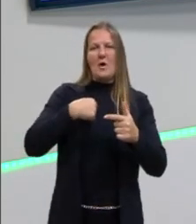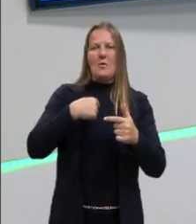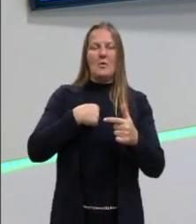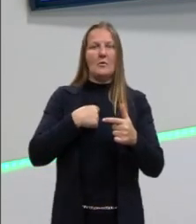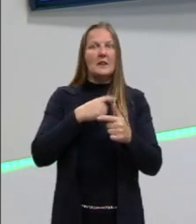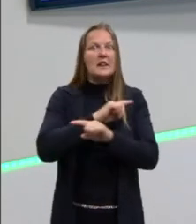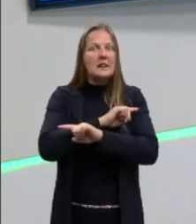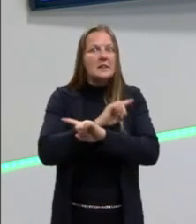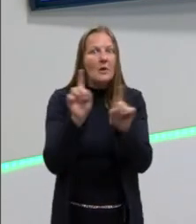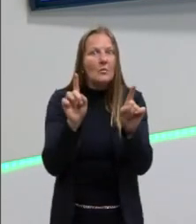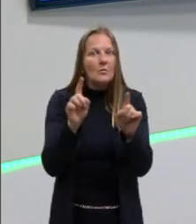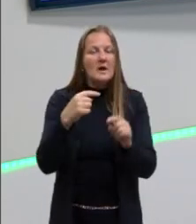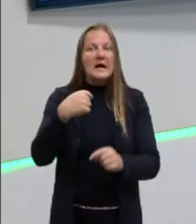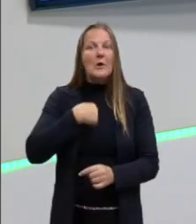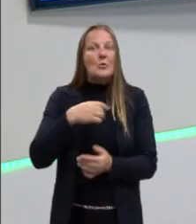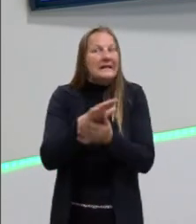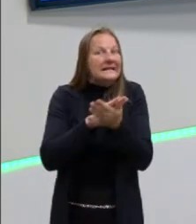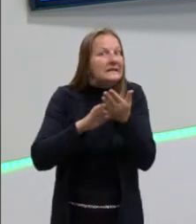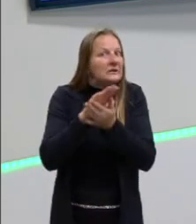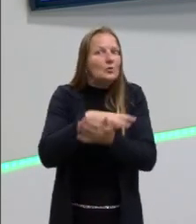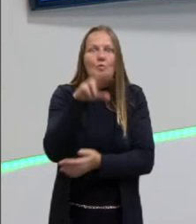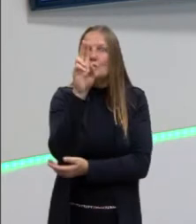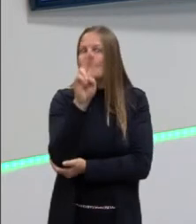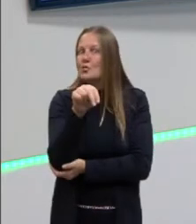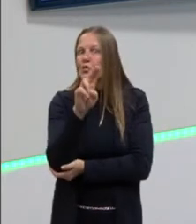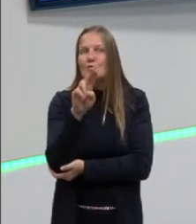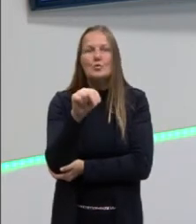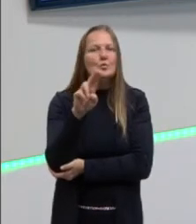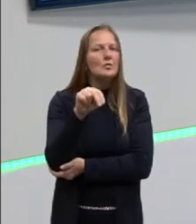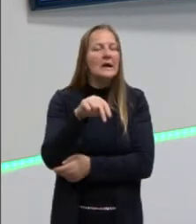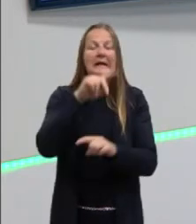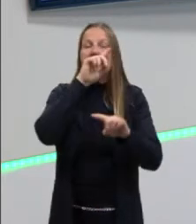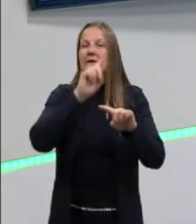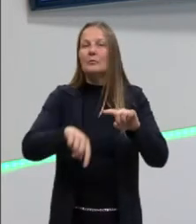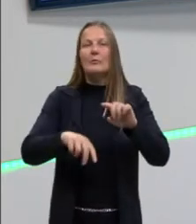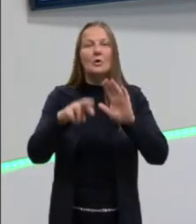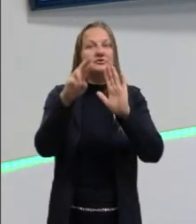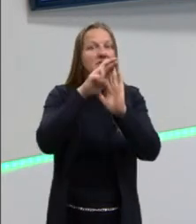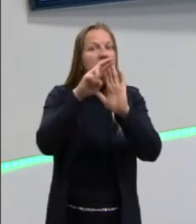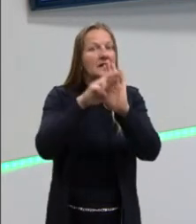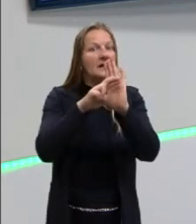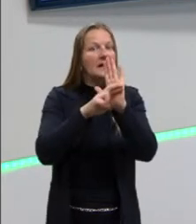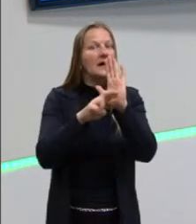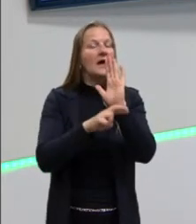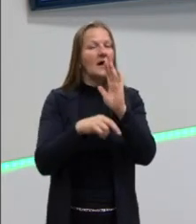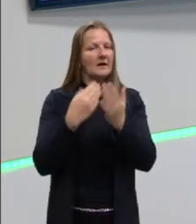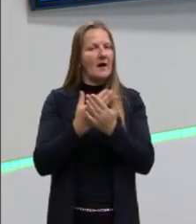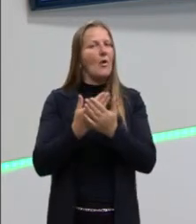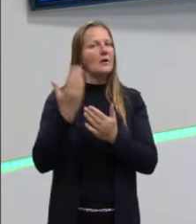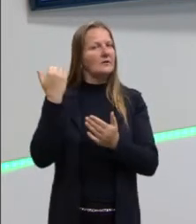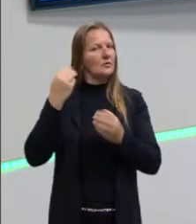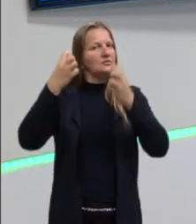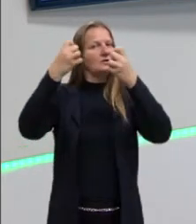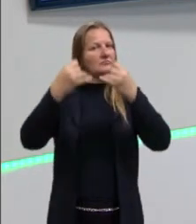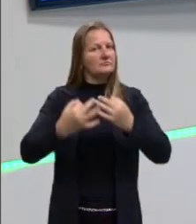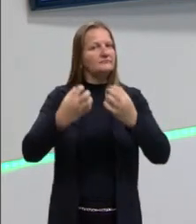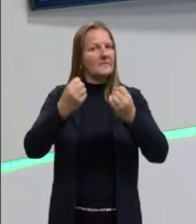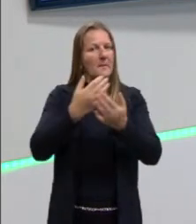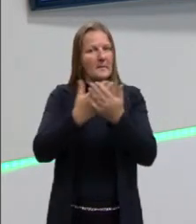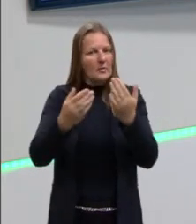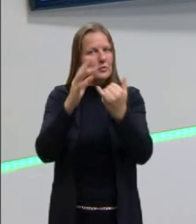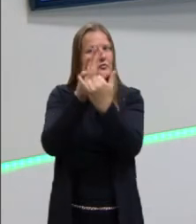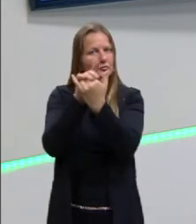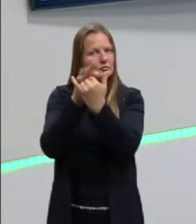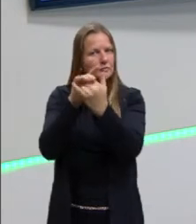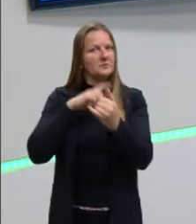não eu nada na redação não tem isso nós já conversamos sobre isso em aulas anteriores se tu perdeu vai